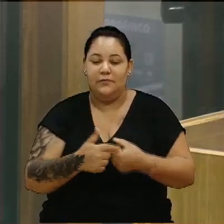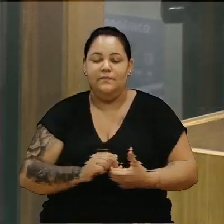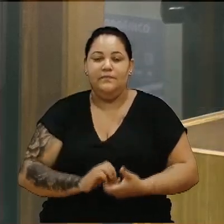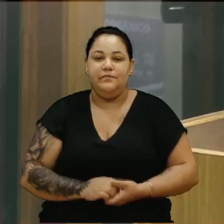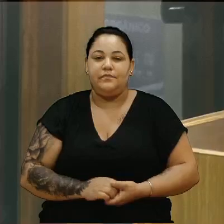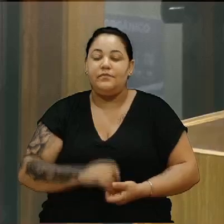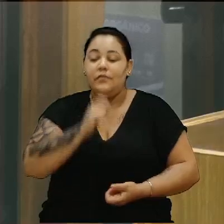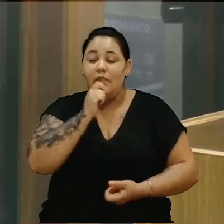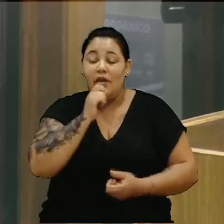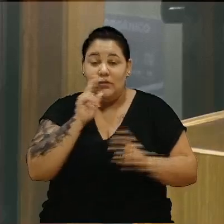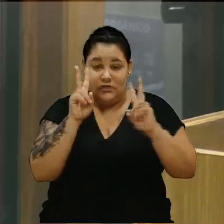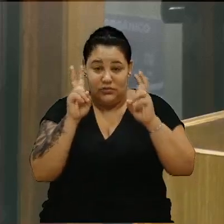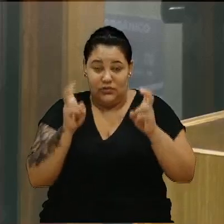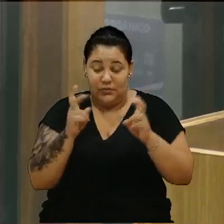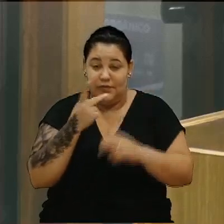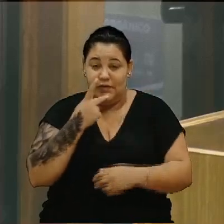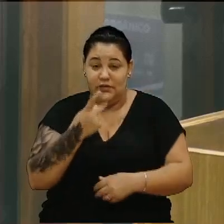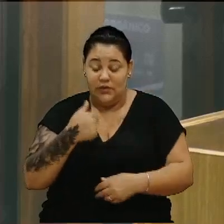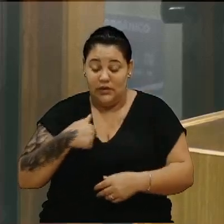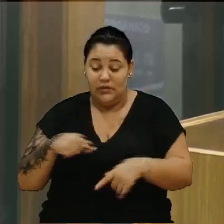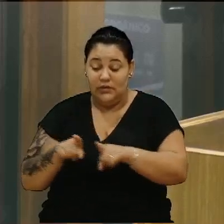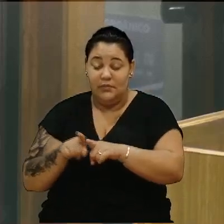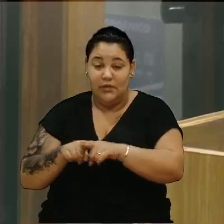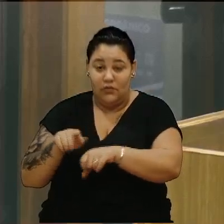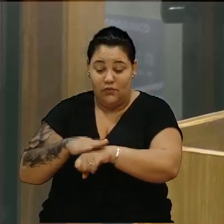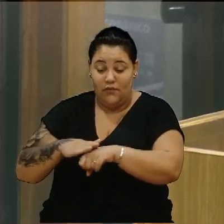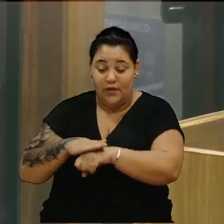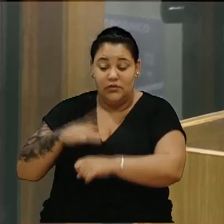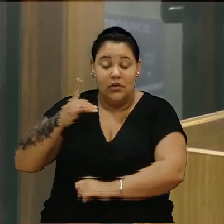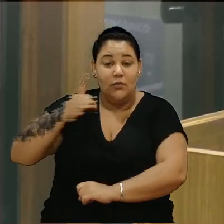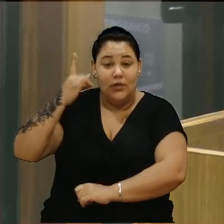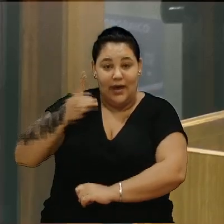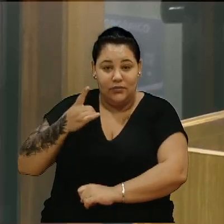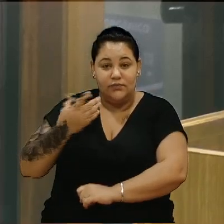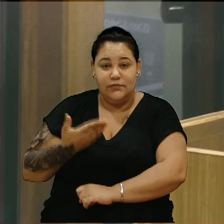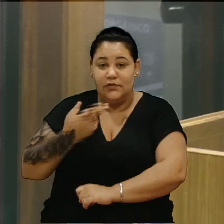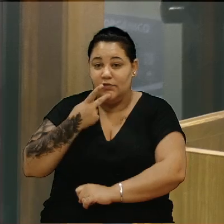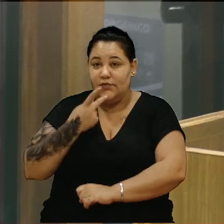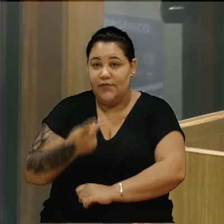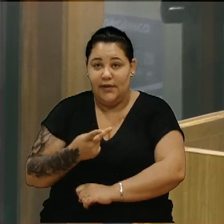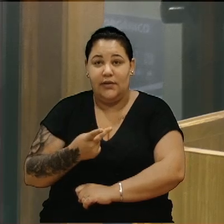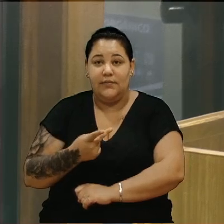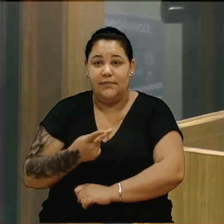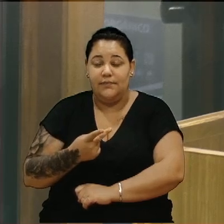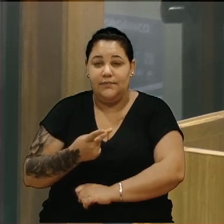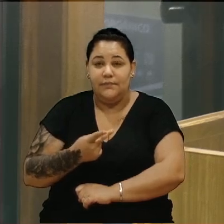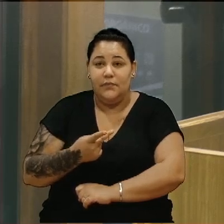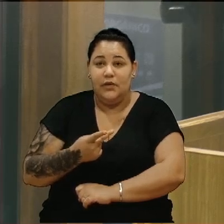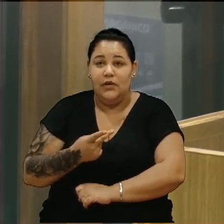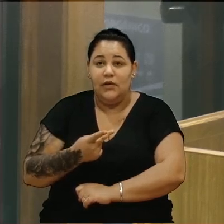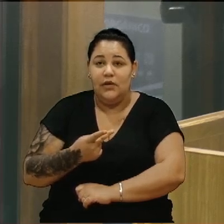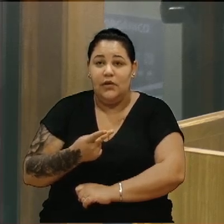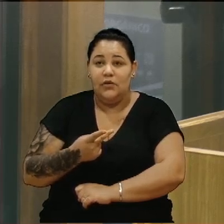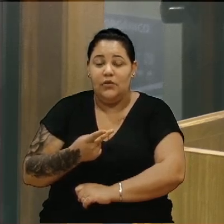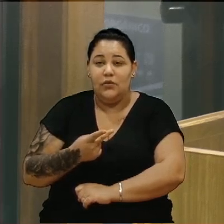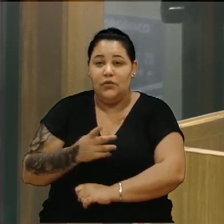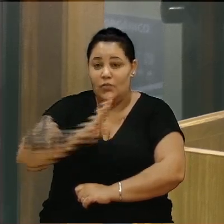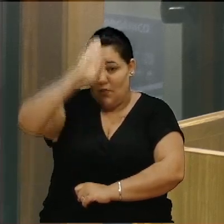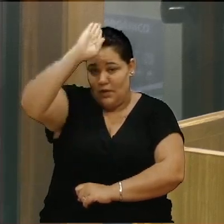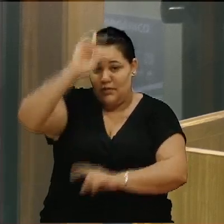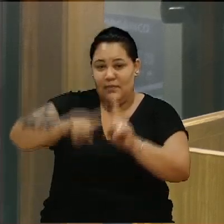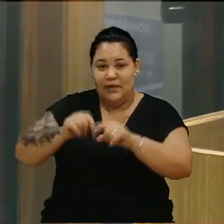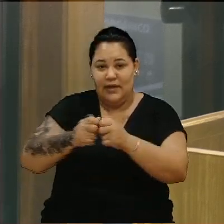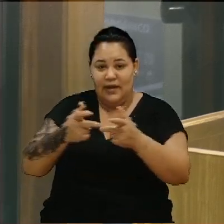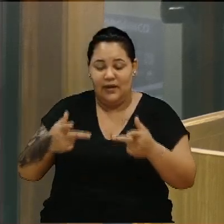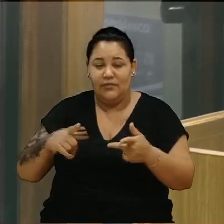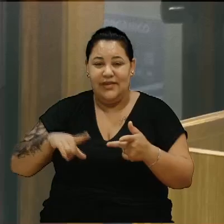esse fator, também em conversa com o deputado Guilherme Pazin, nós conversamos sobre o Fundo de Reequipamento dos Bombeiros, que é o FUNREBOM. Alguns talvez já ouviram